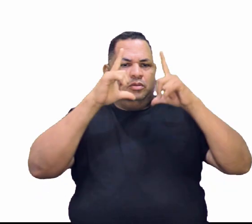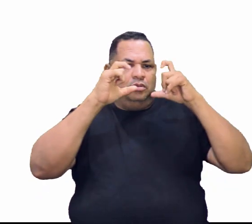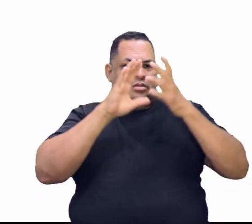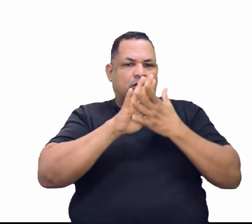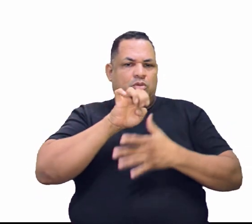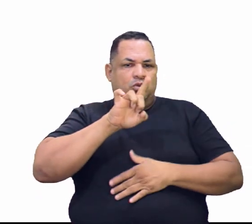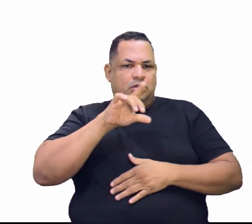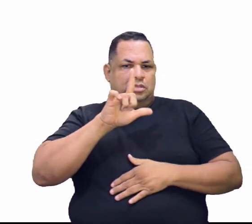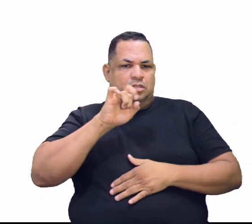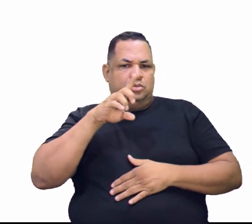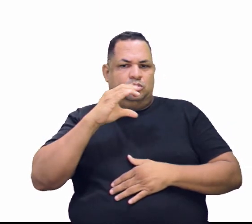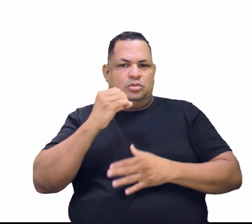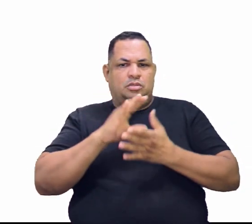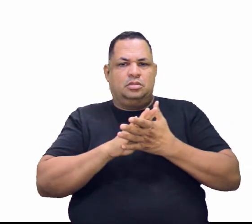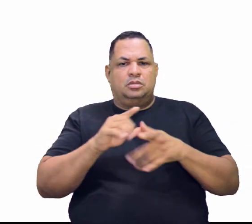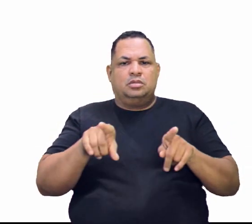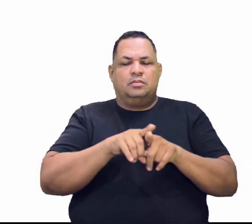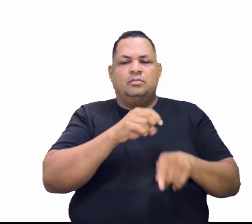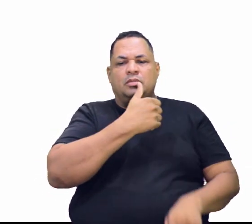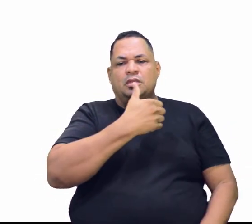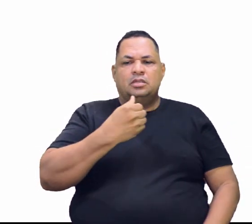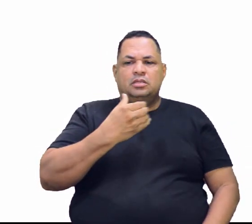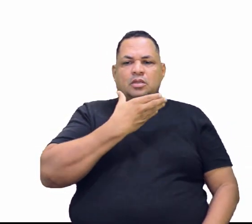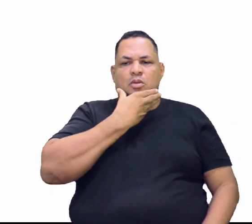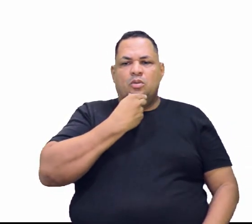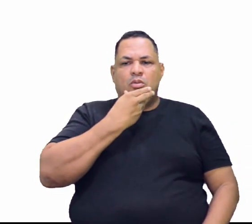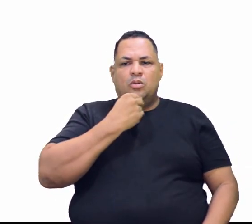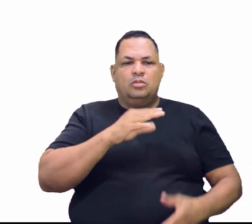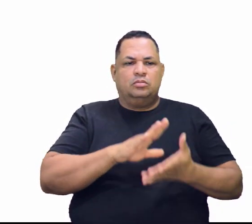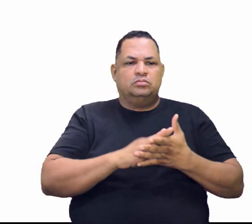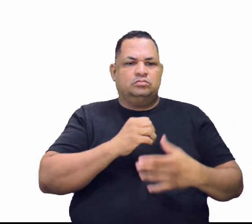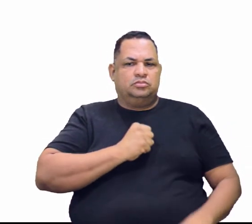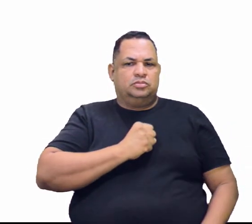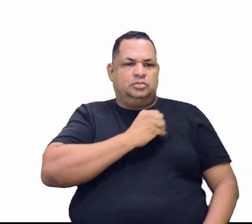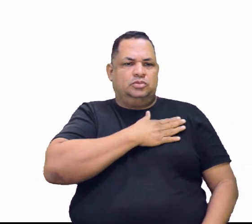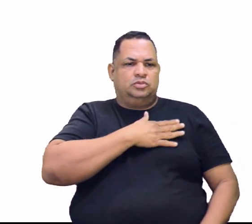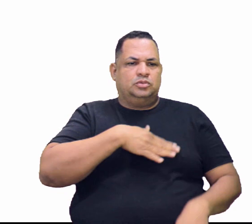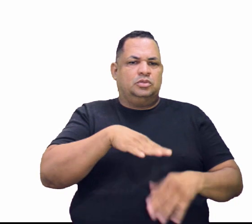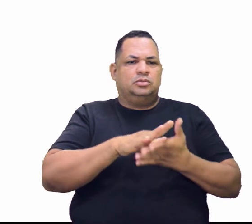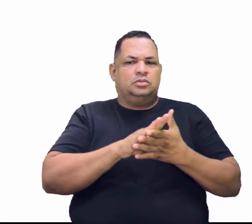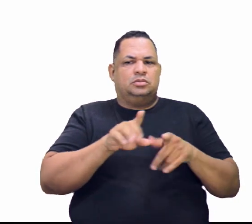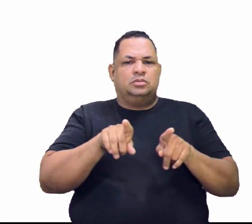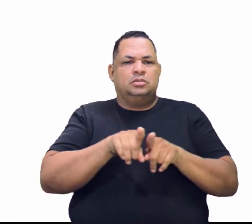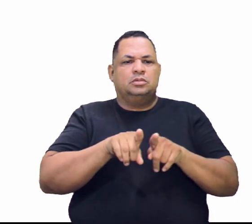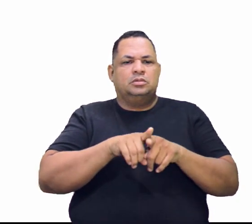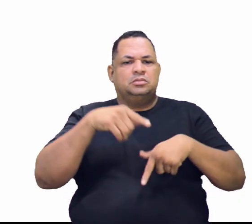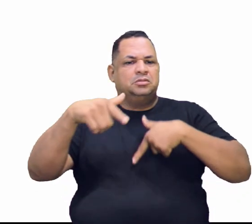linha do telégrafo. Tá certo? Só que, com o tempo também,